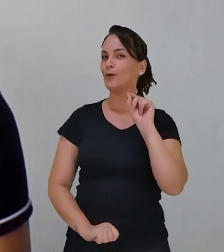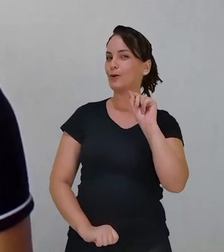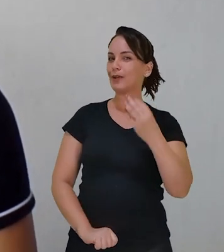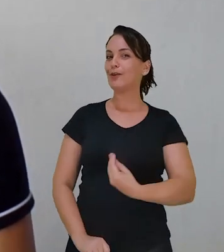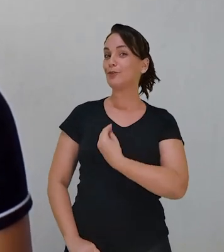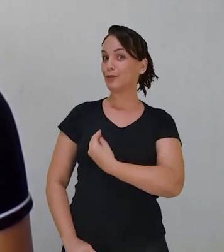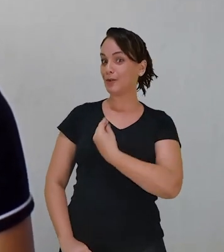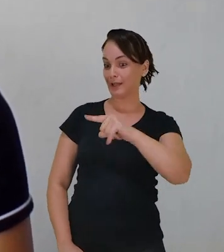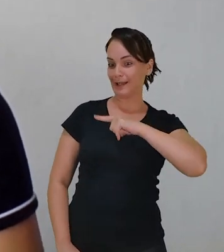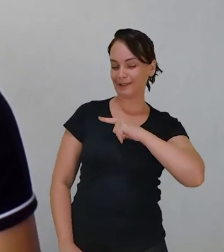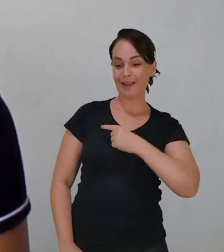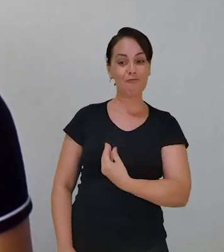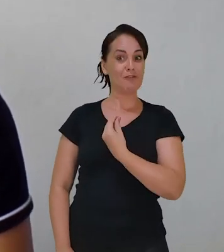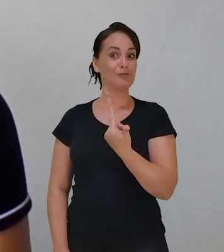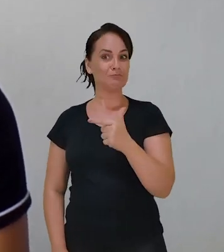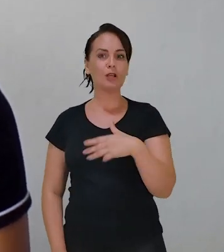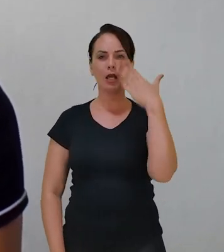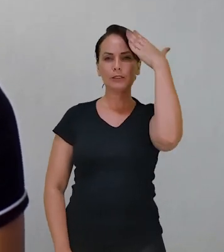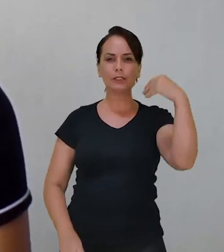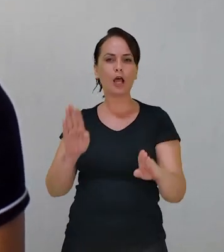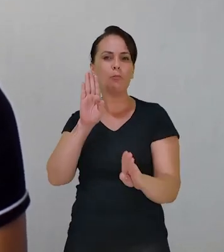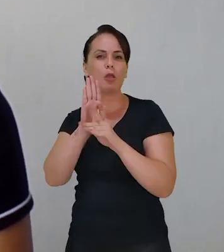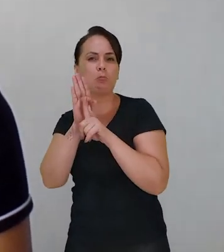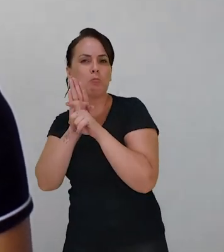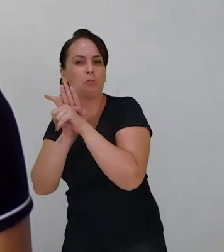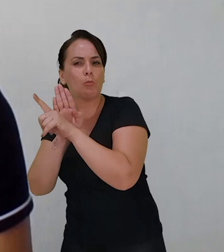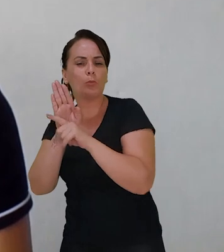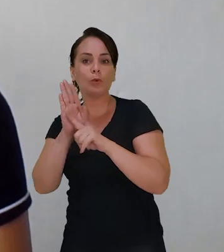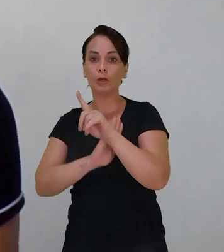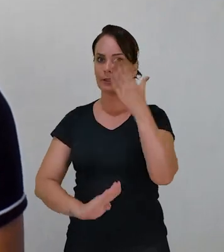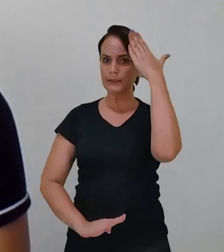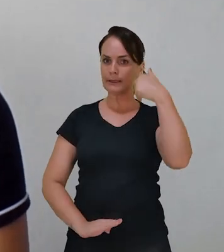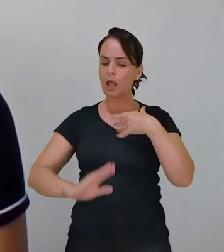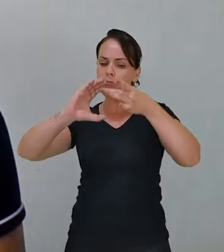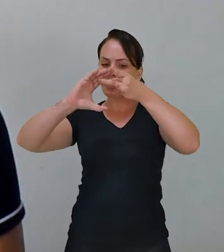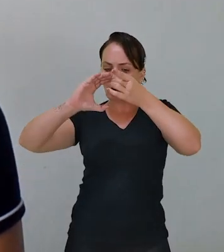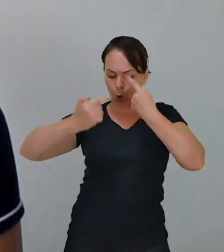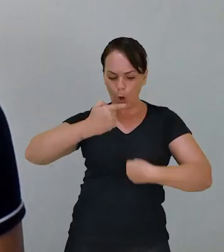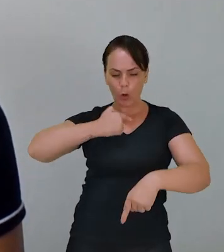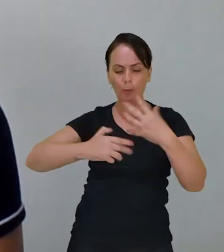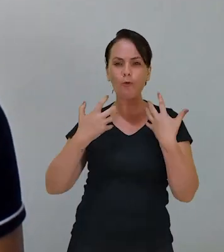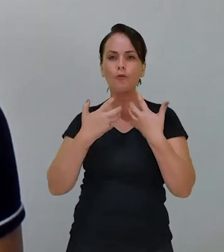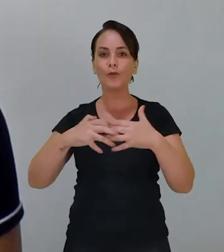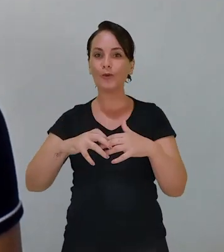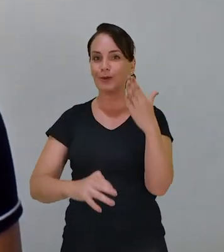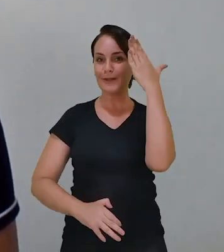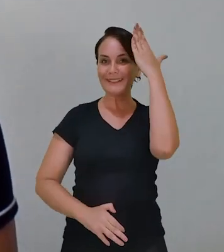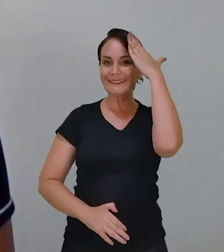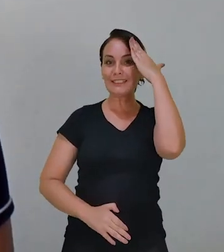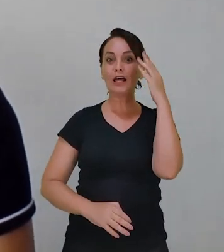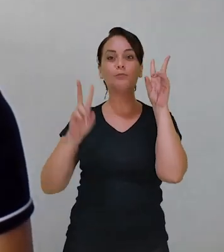vivos, sabem sobre as bactérias, sabem como o nosso corpo funciona. Eles sabem sobre